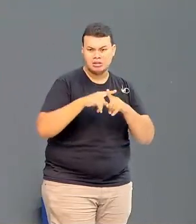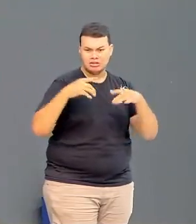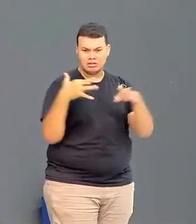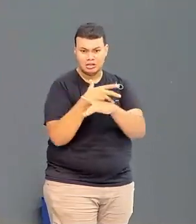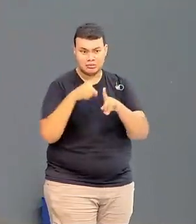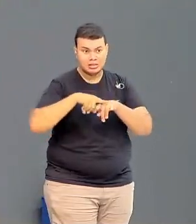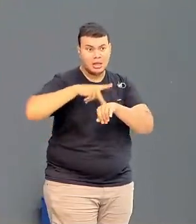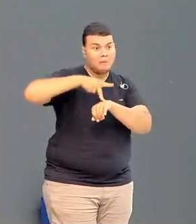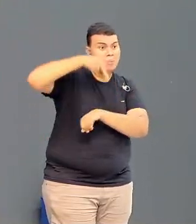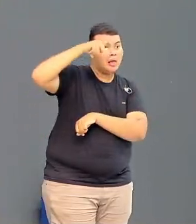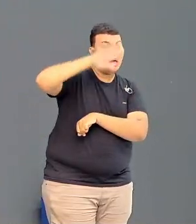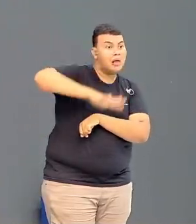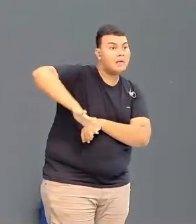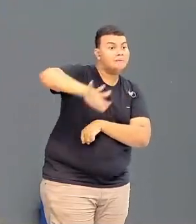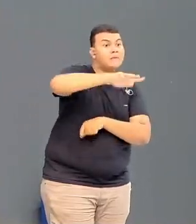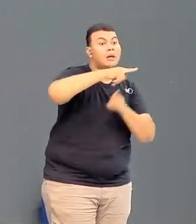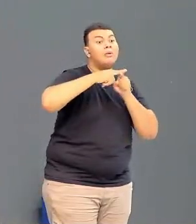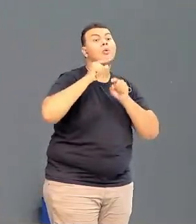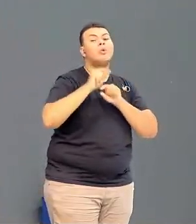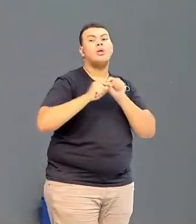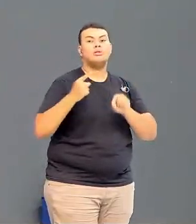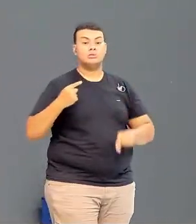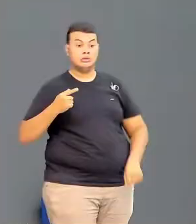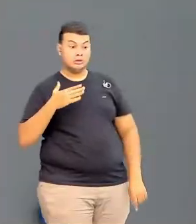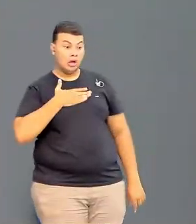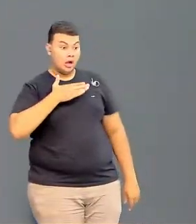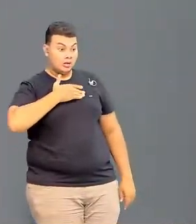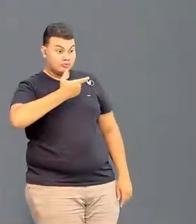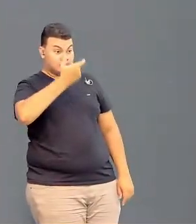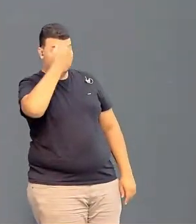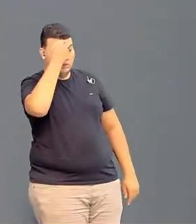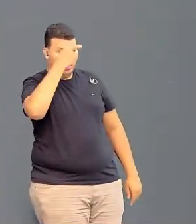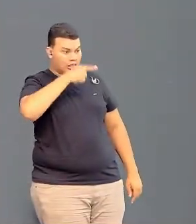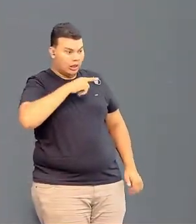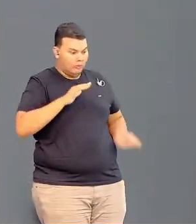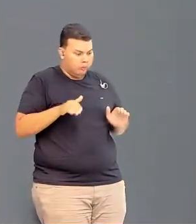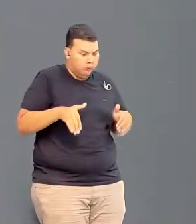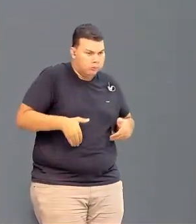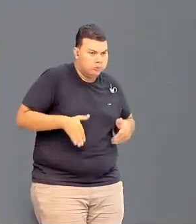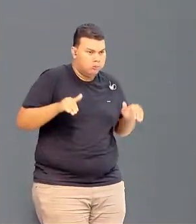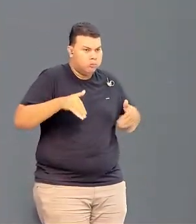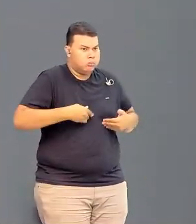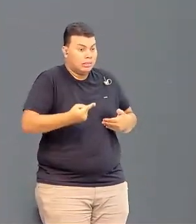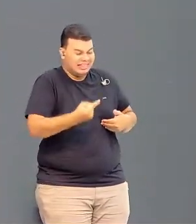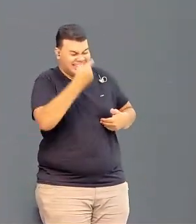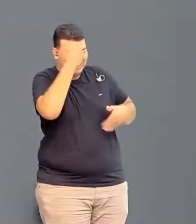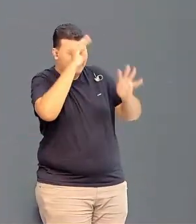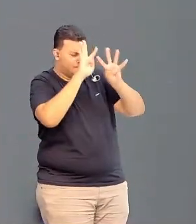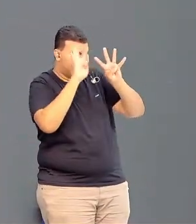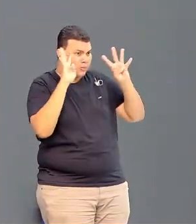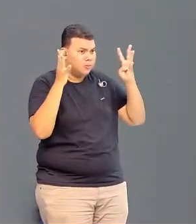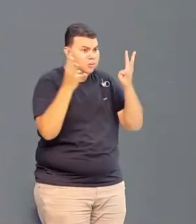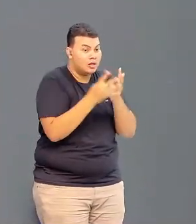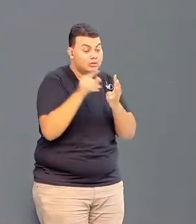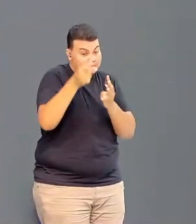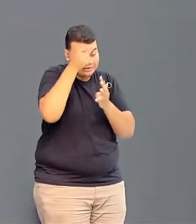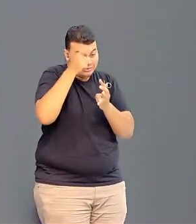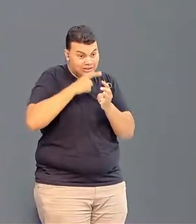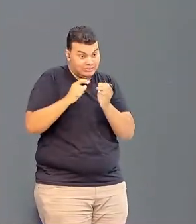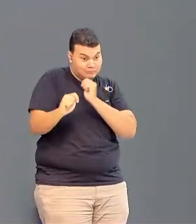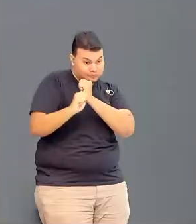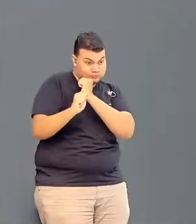pelo país, e enquanto isso, a nossa mente continua sendo uma fortaleza dominada